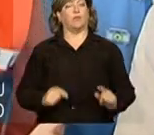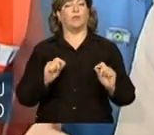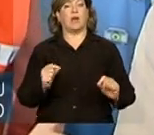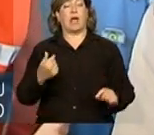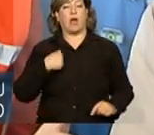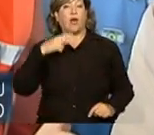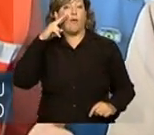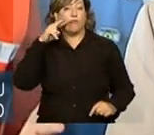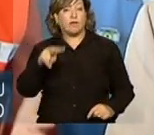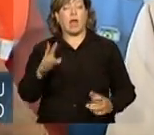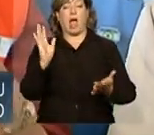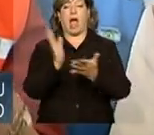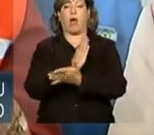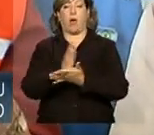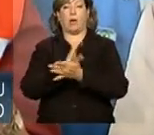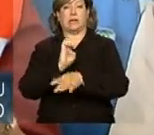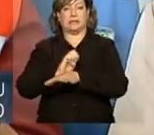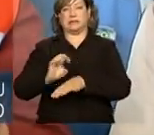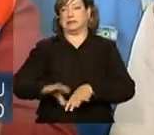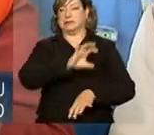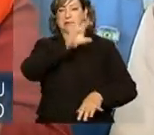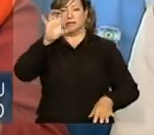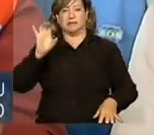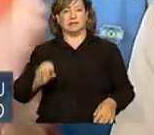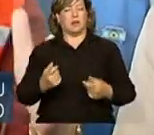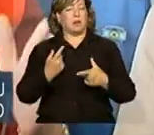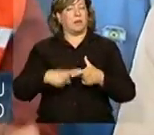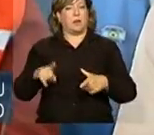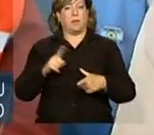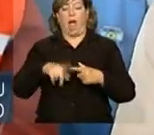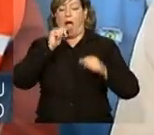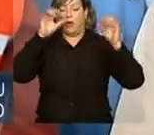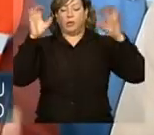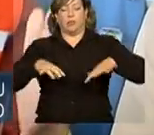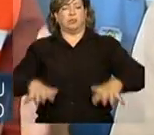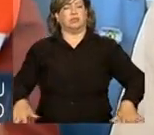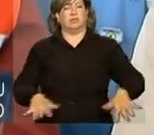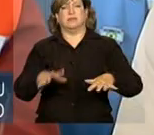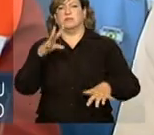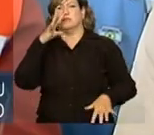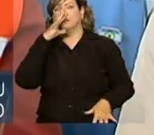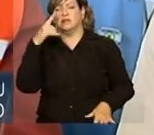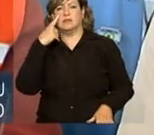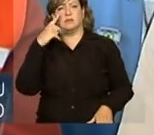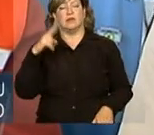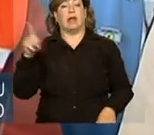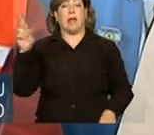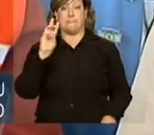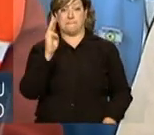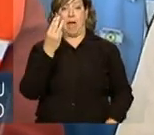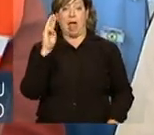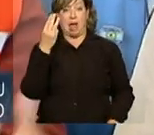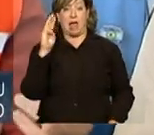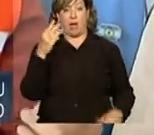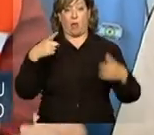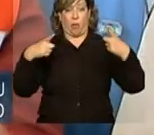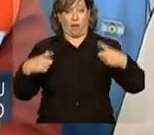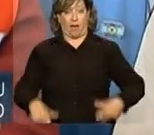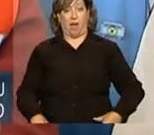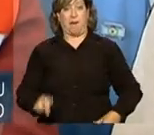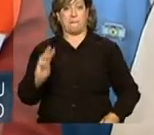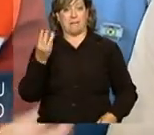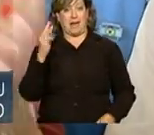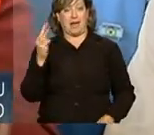em alguns estados situações assim de alagamento fantásticas. Eu vi isso no Maranhão, quando